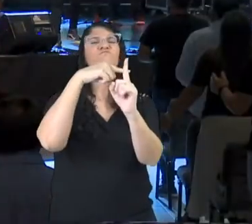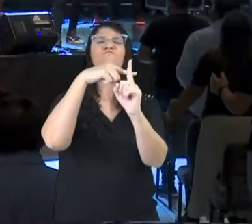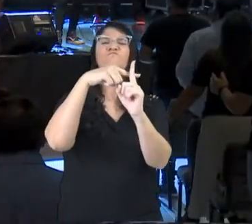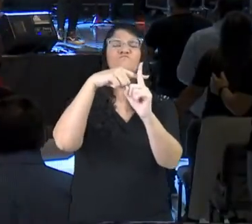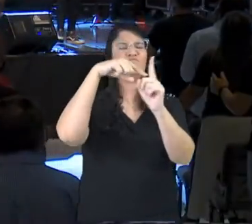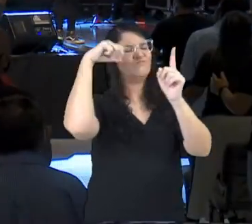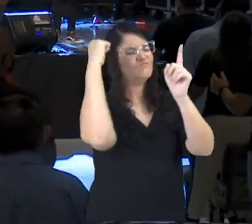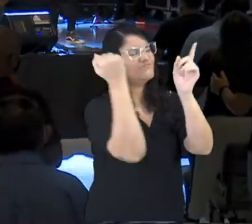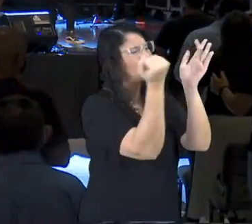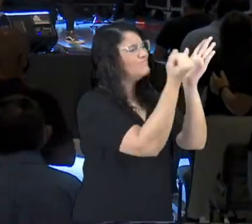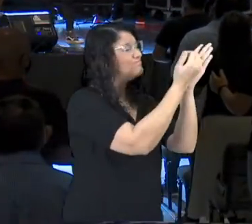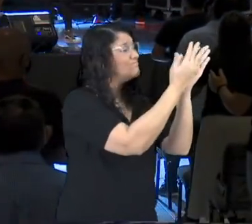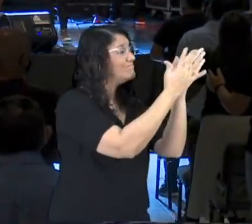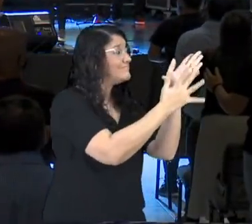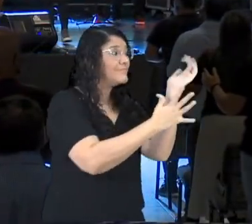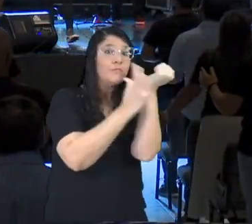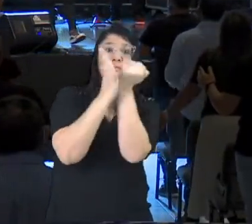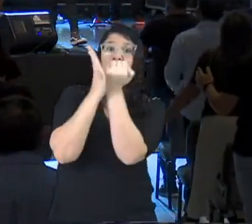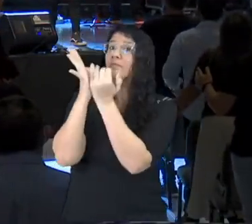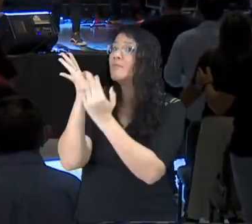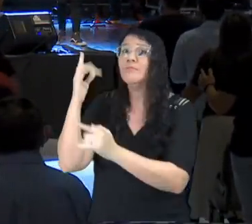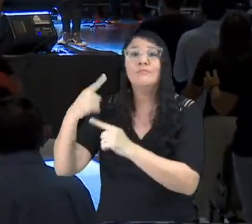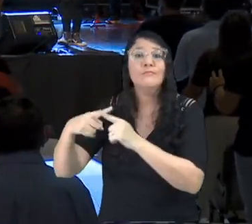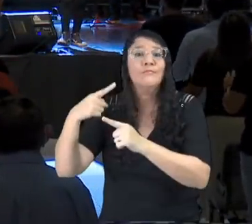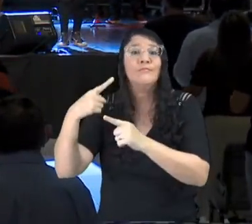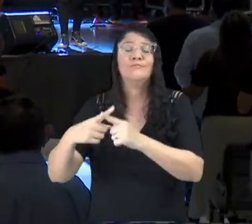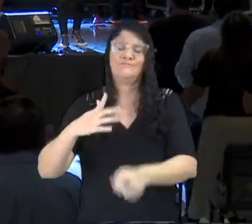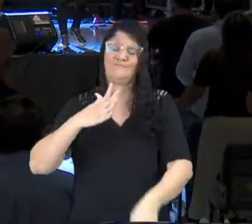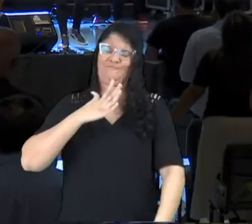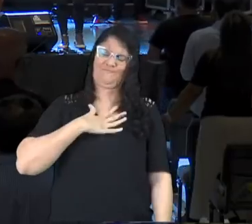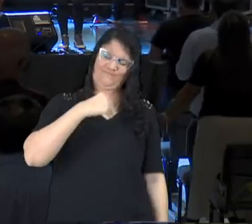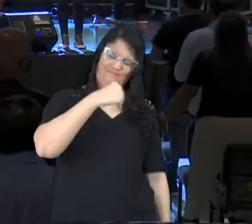morreu. Foi, Senhor, por meus